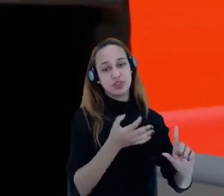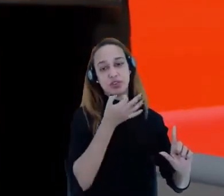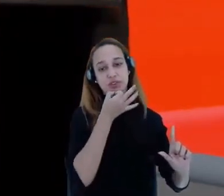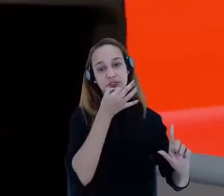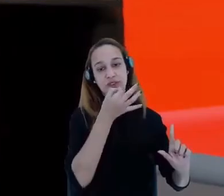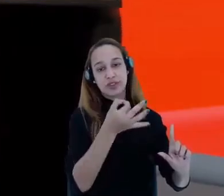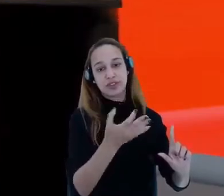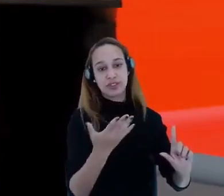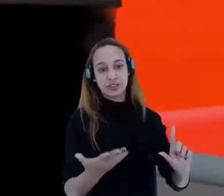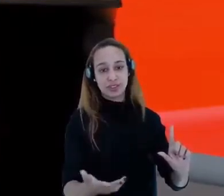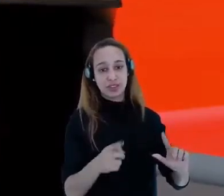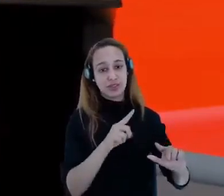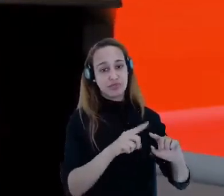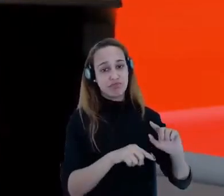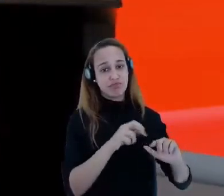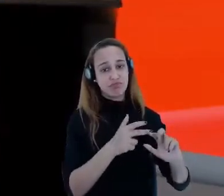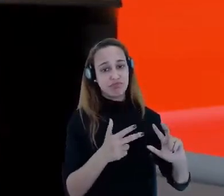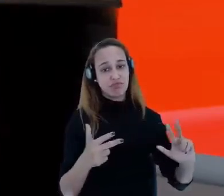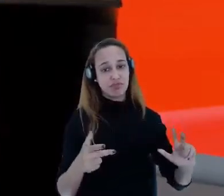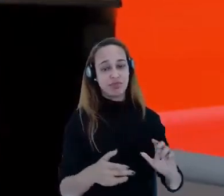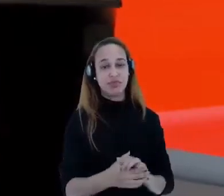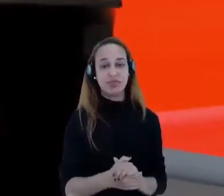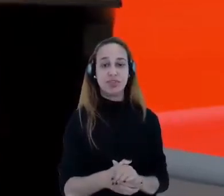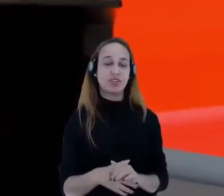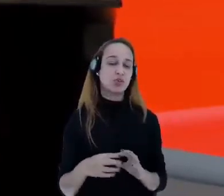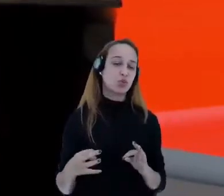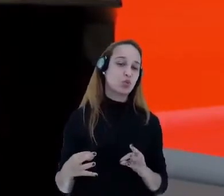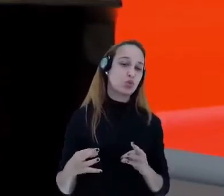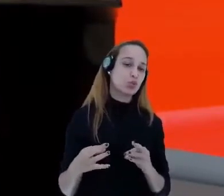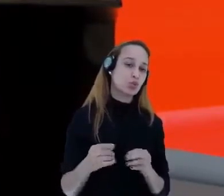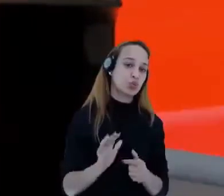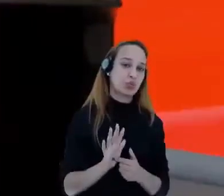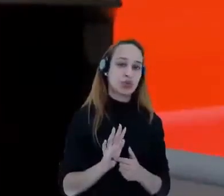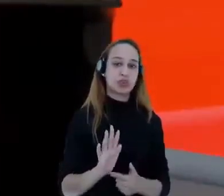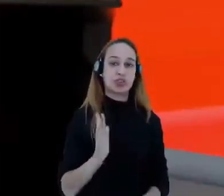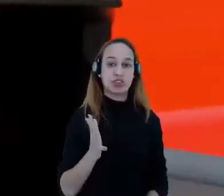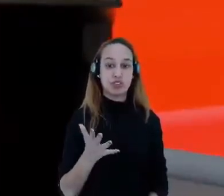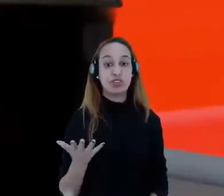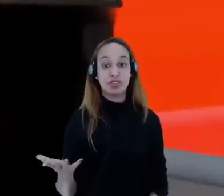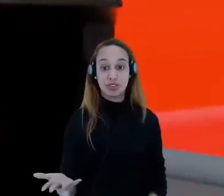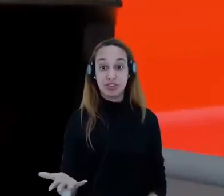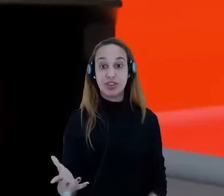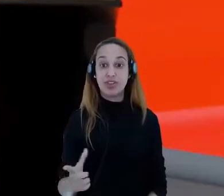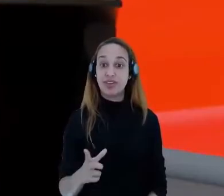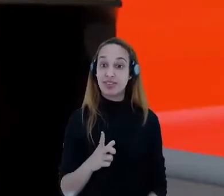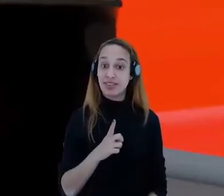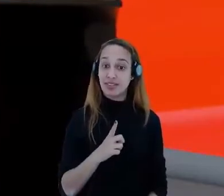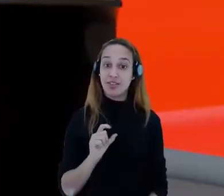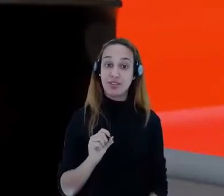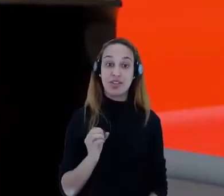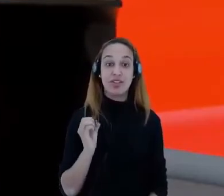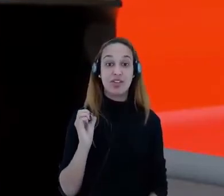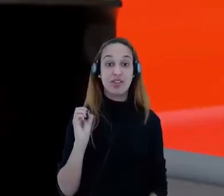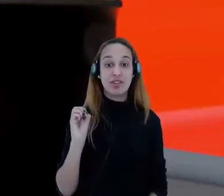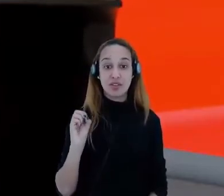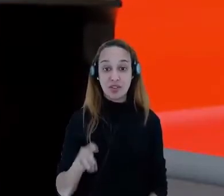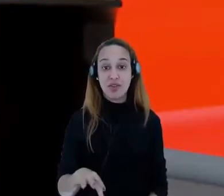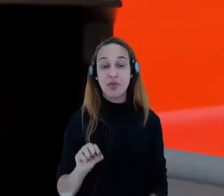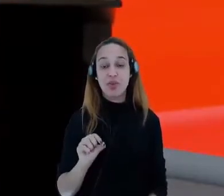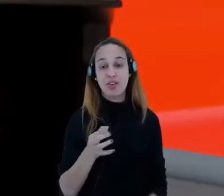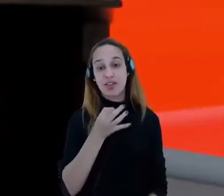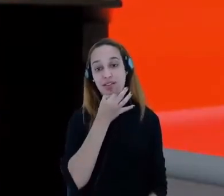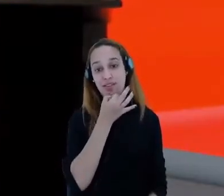com materiais. E além de tudo isso que a gente está vendo aqui, pessoal, a gente também está em áudio.